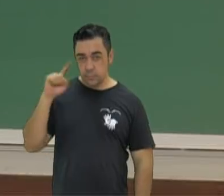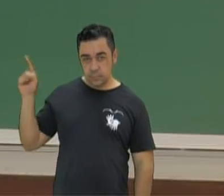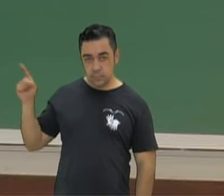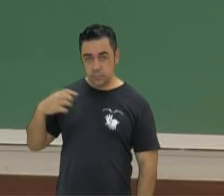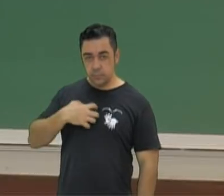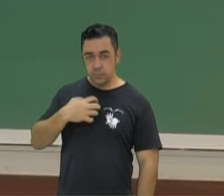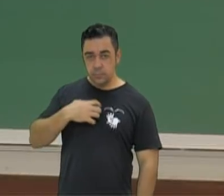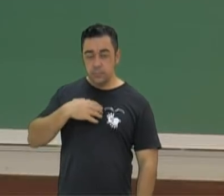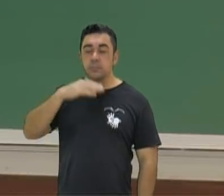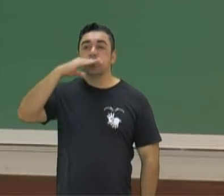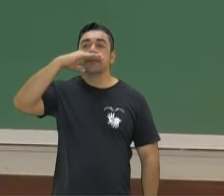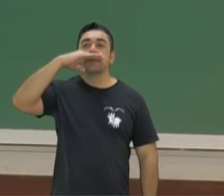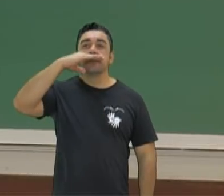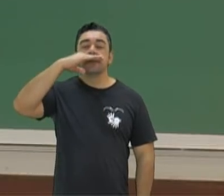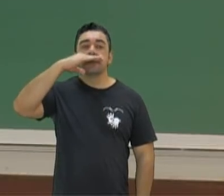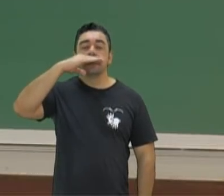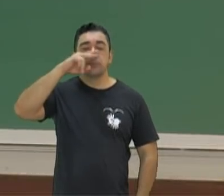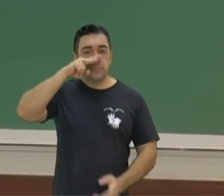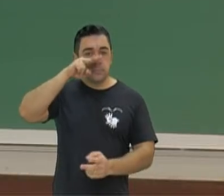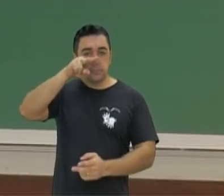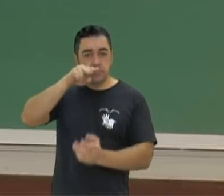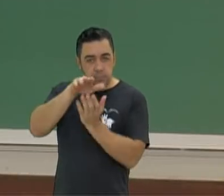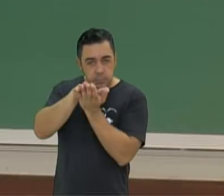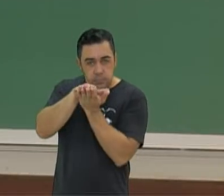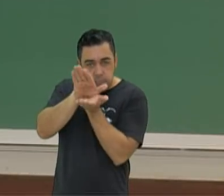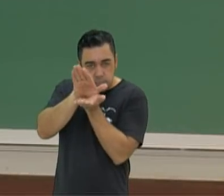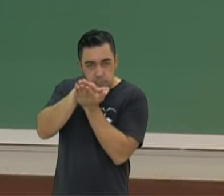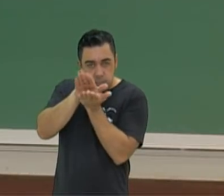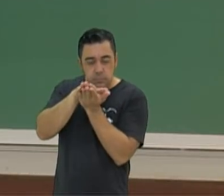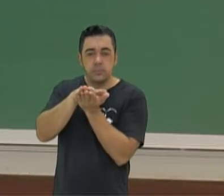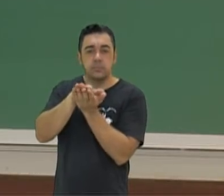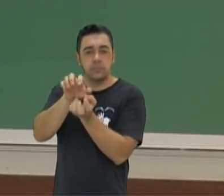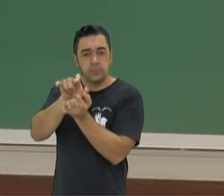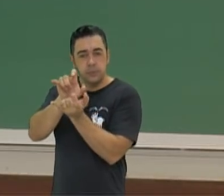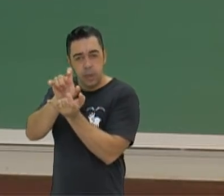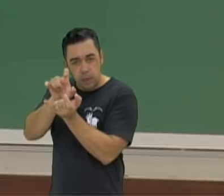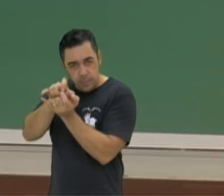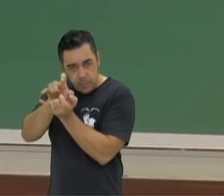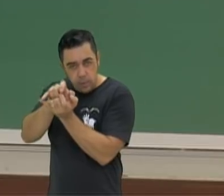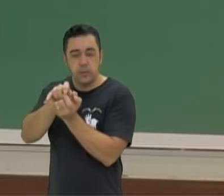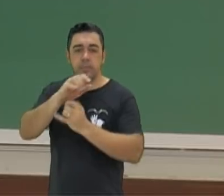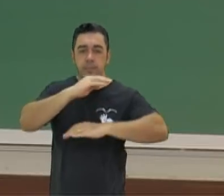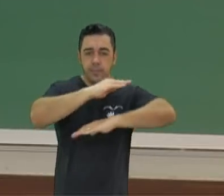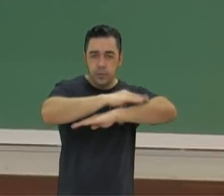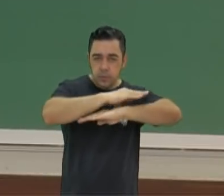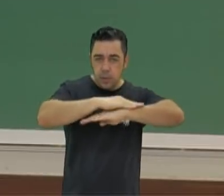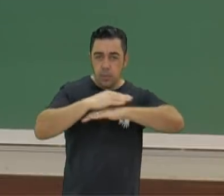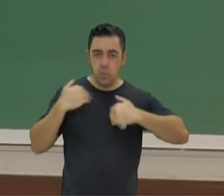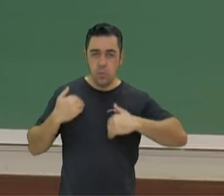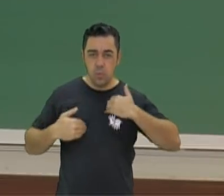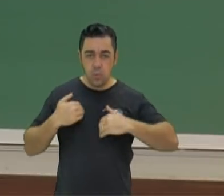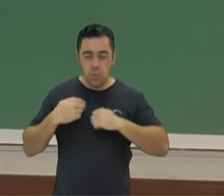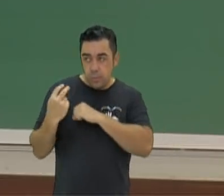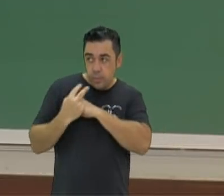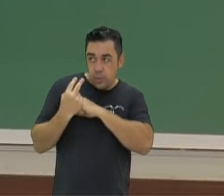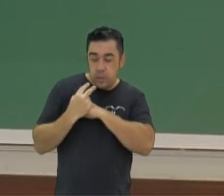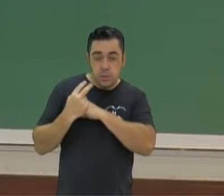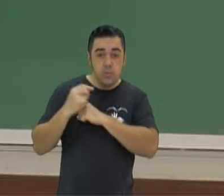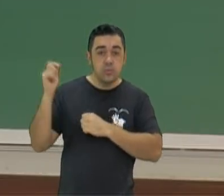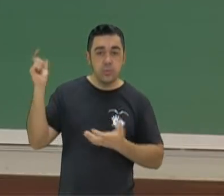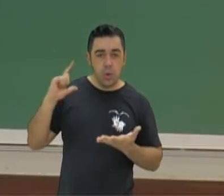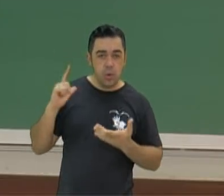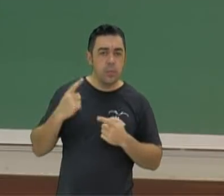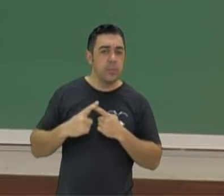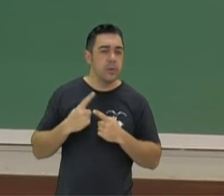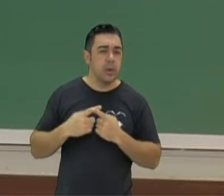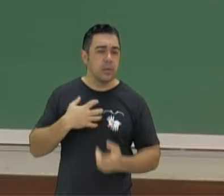essa parte de fora, olhando o ambiente e o resto do corpo escondido dentro da água, inclusive para se proteger do sol, né?